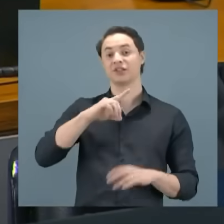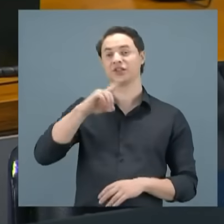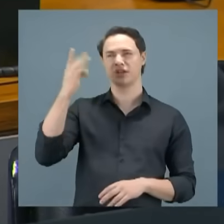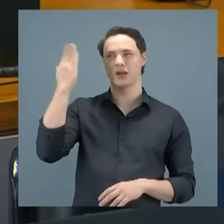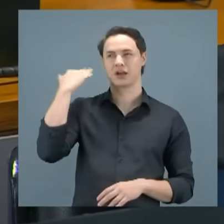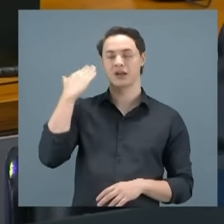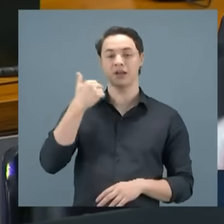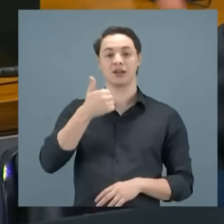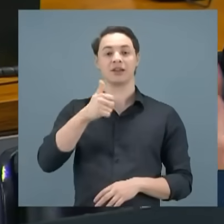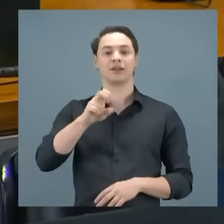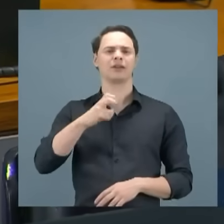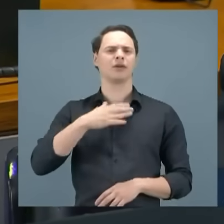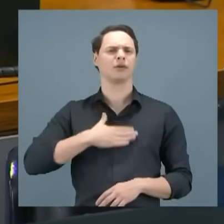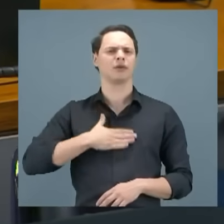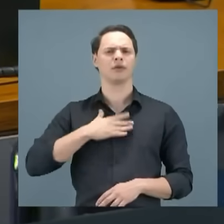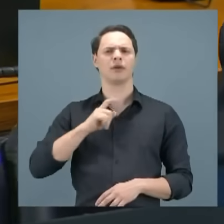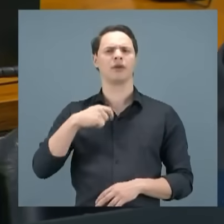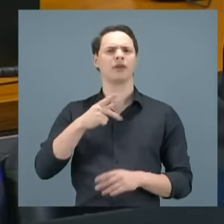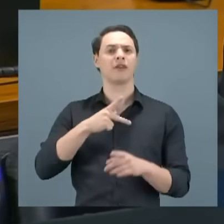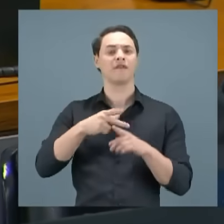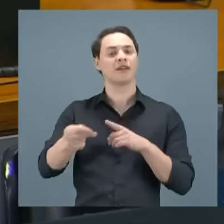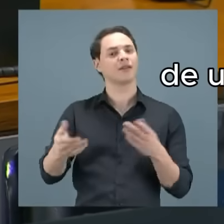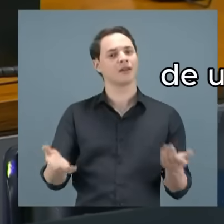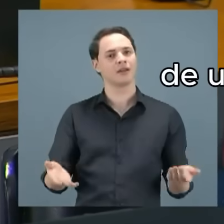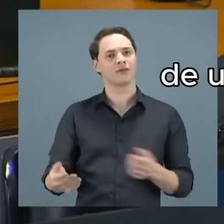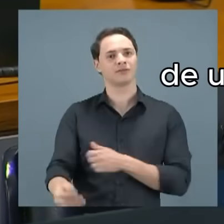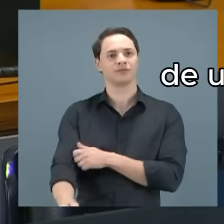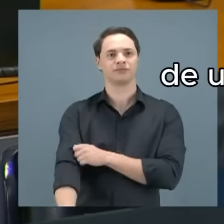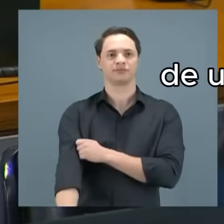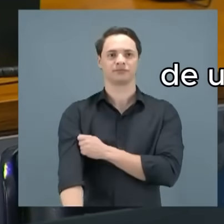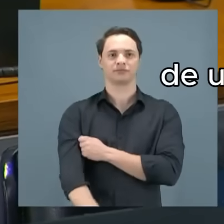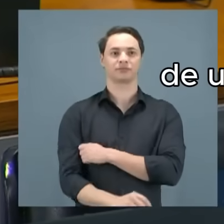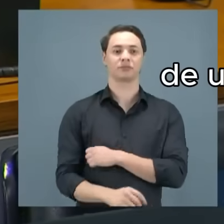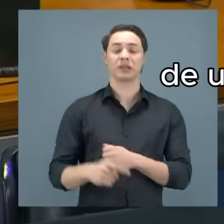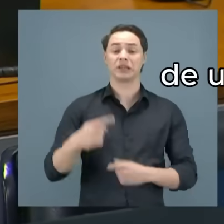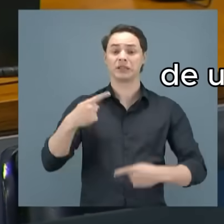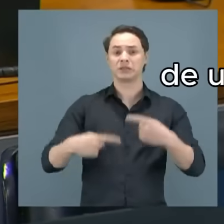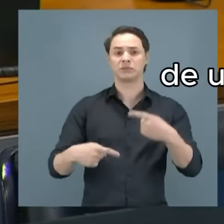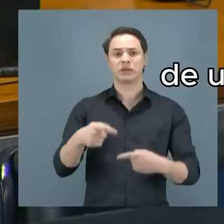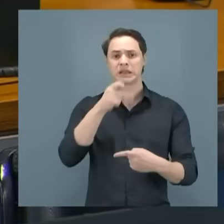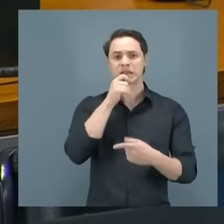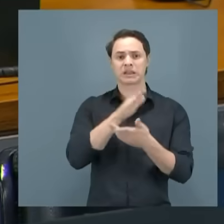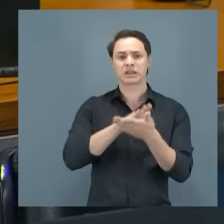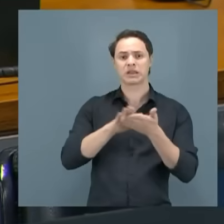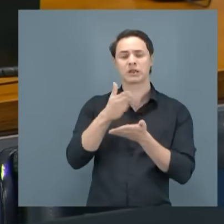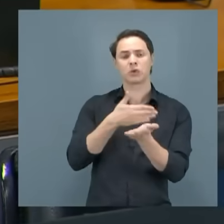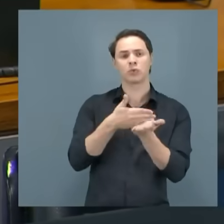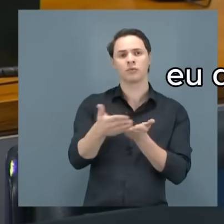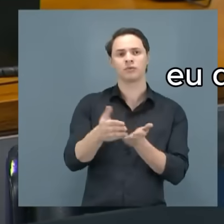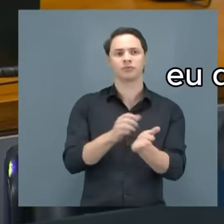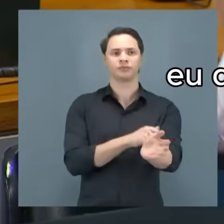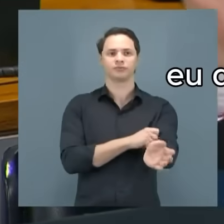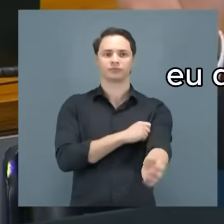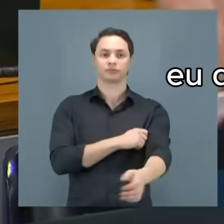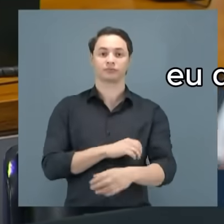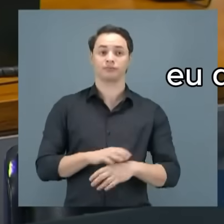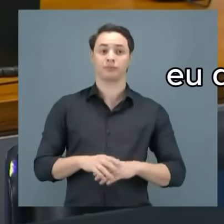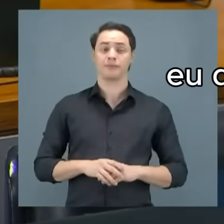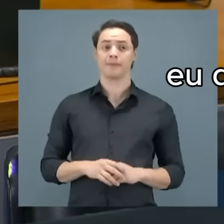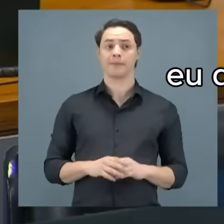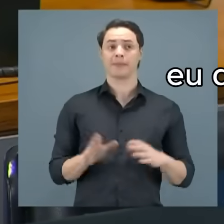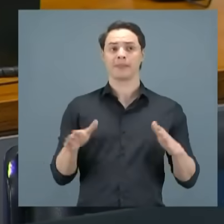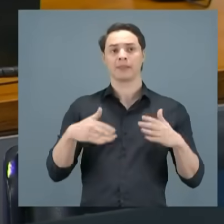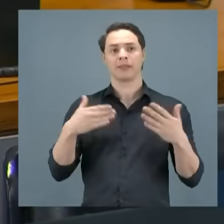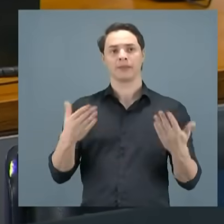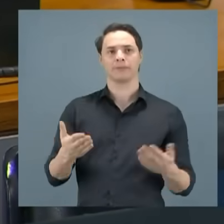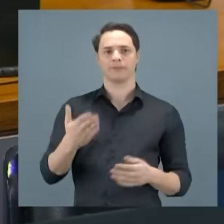agosto, quem seriam os vencedores de uma disputa que não tinha ainda sido travada. Por isso eu quero primeiro agradecer a